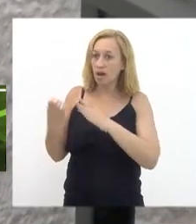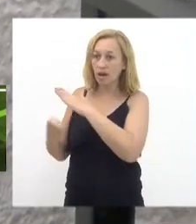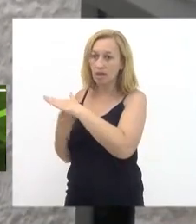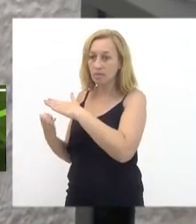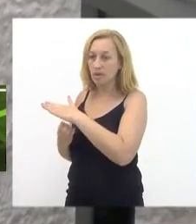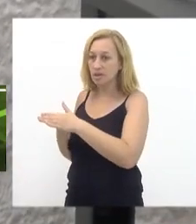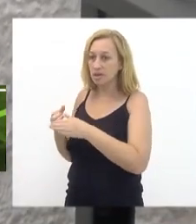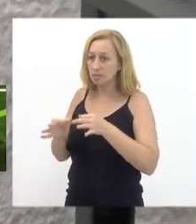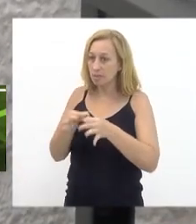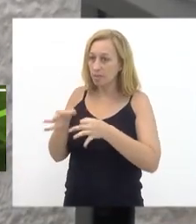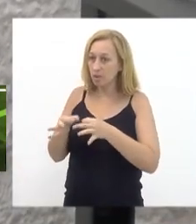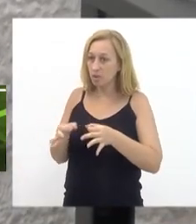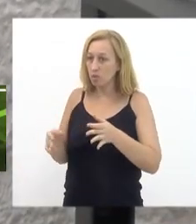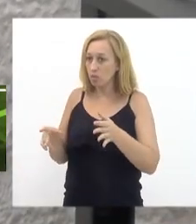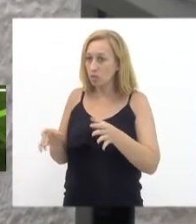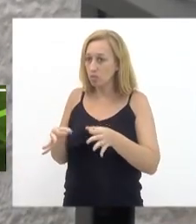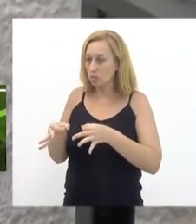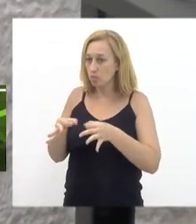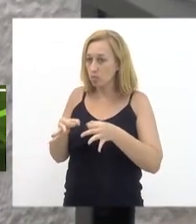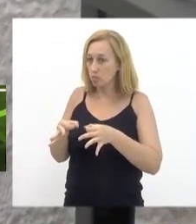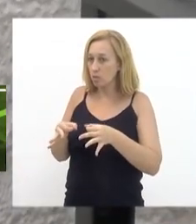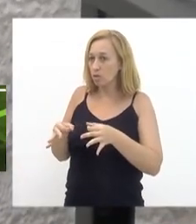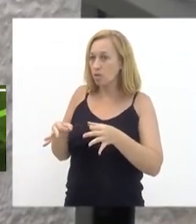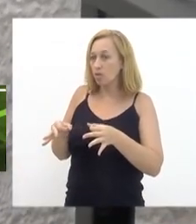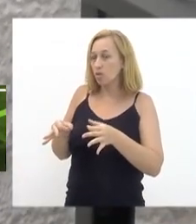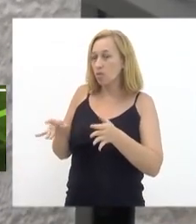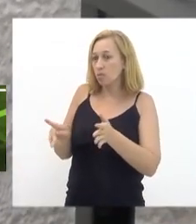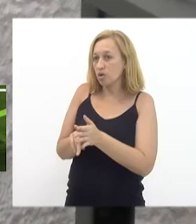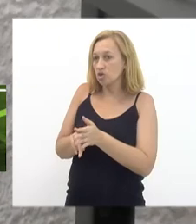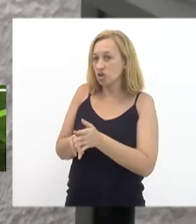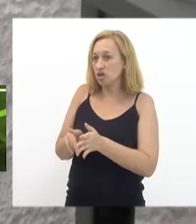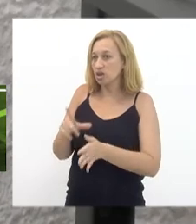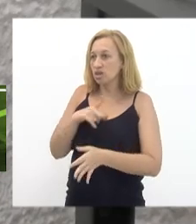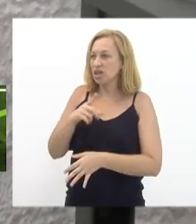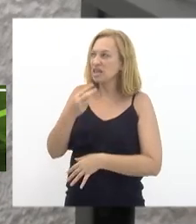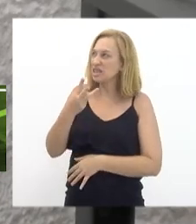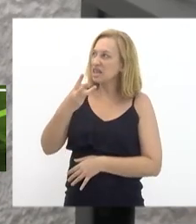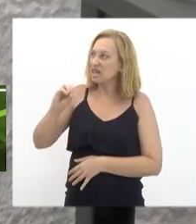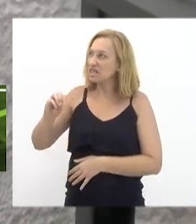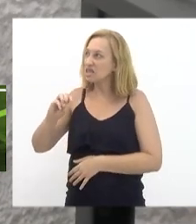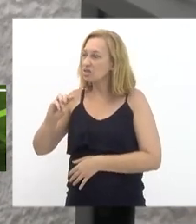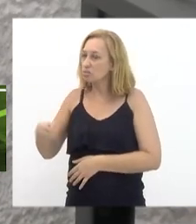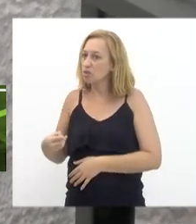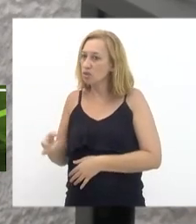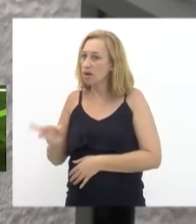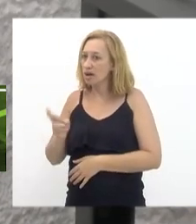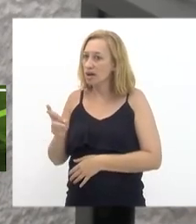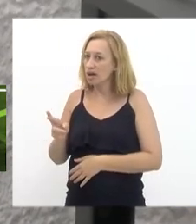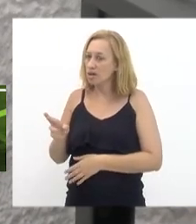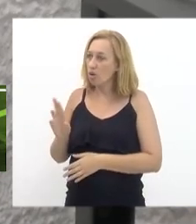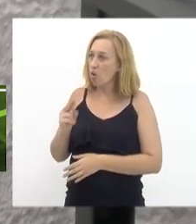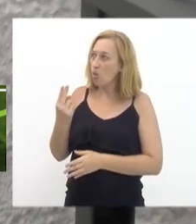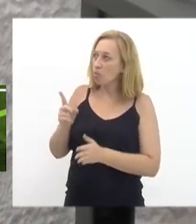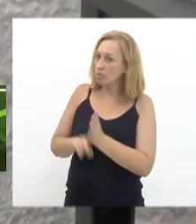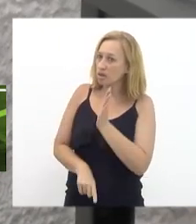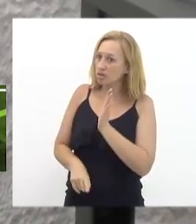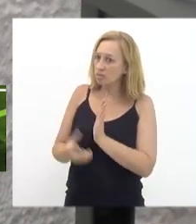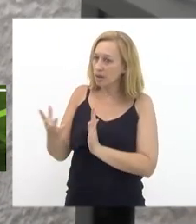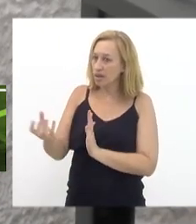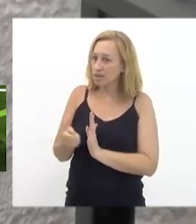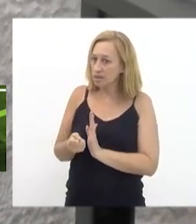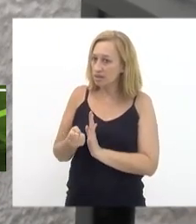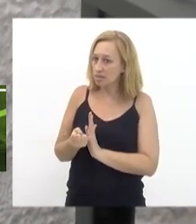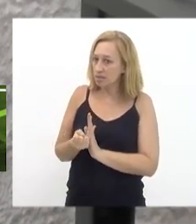fez o projeto tem lá em torno de 300 mil reaes ou menos para receber olha não se